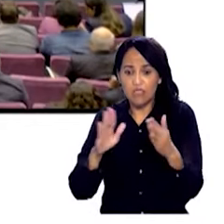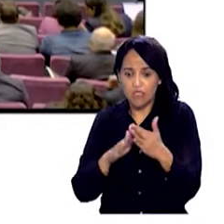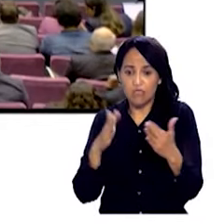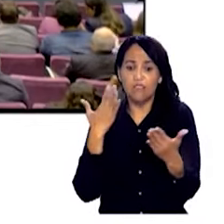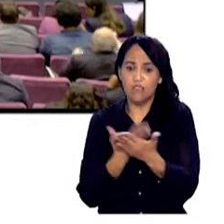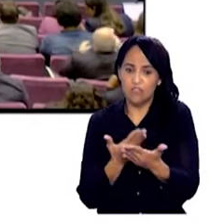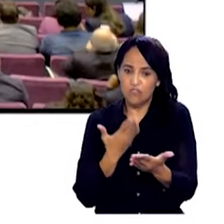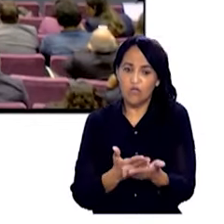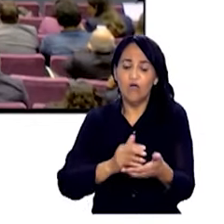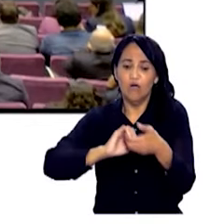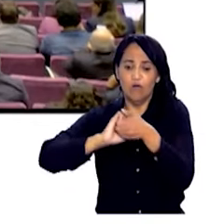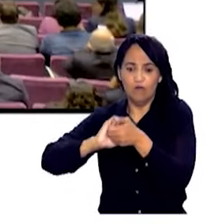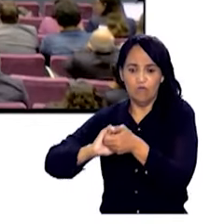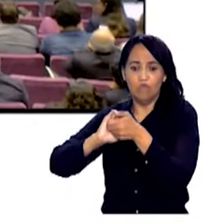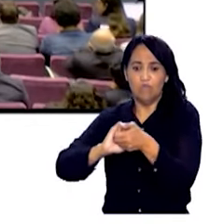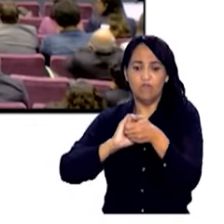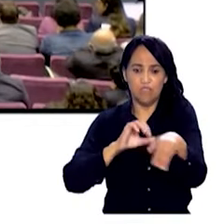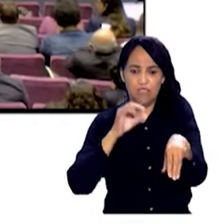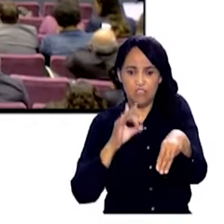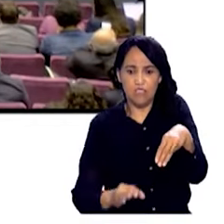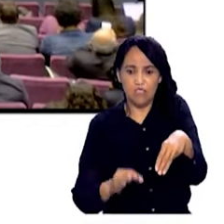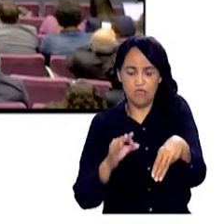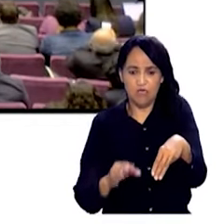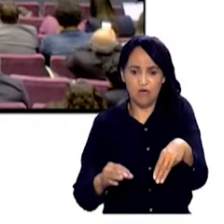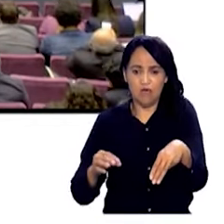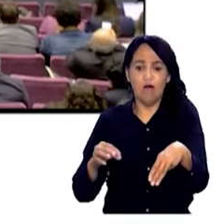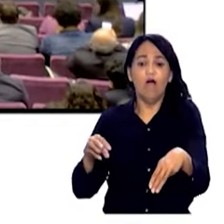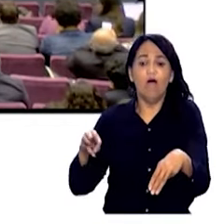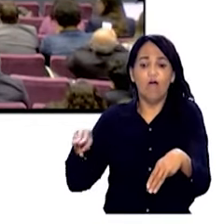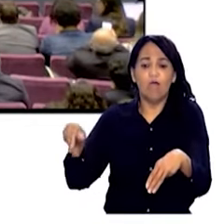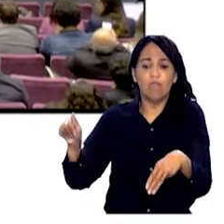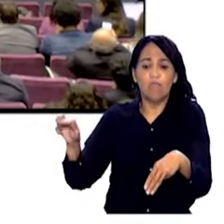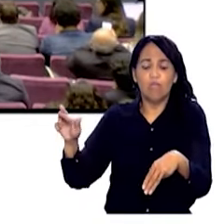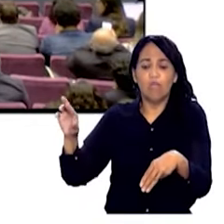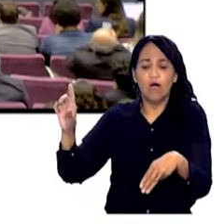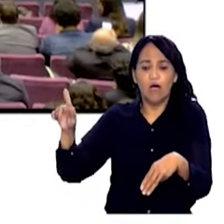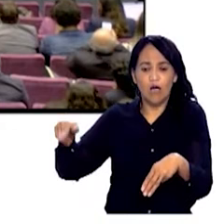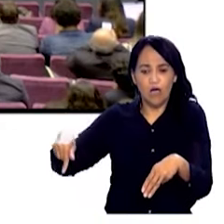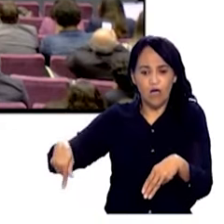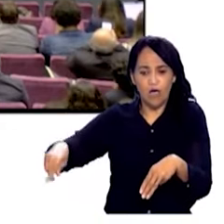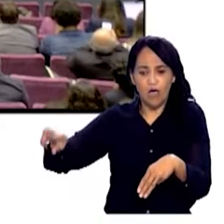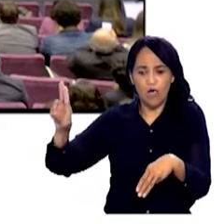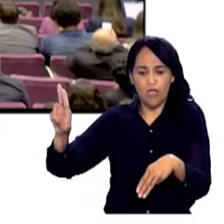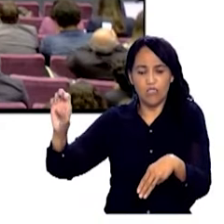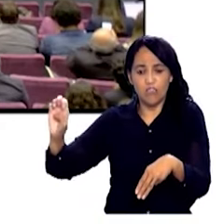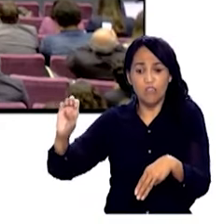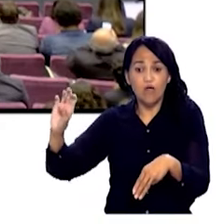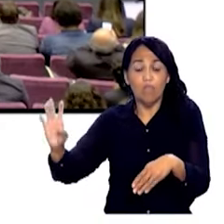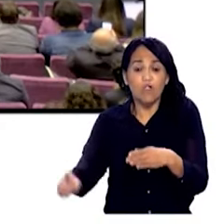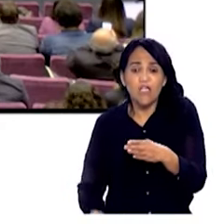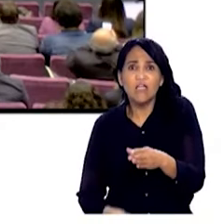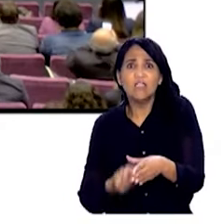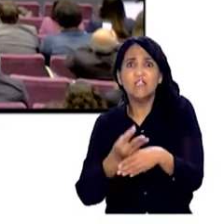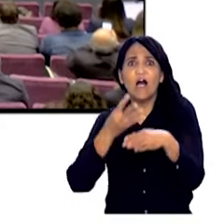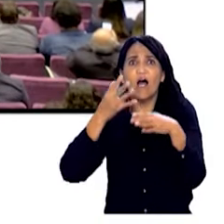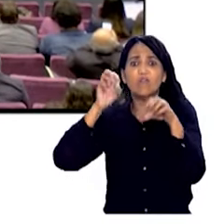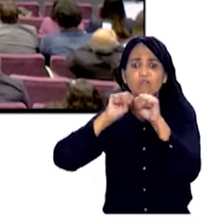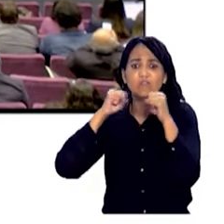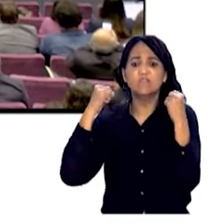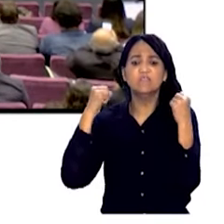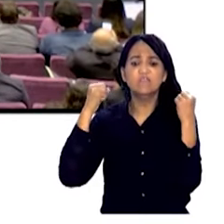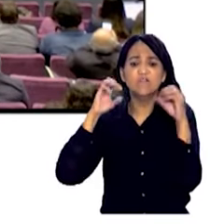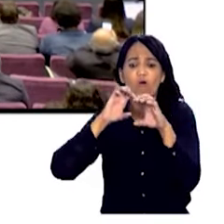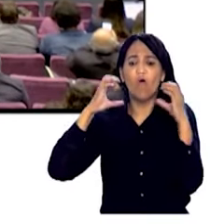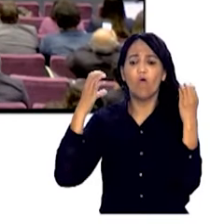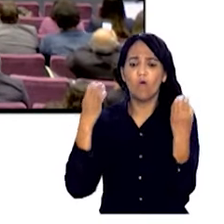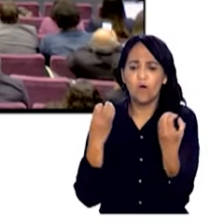o ministro mar camp Marques pelo pelo pela organização do evento pela imaginação do evento Esse é um evento muito importante não só pro Brasil acho que é